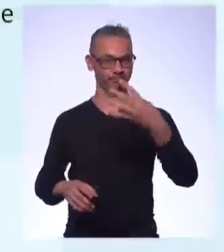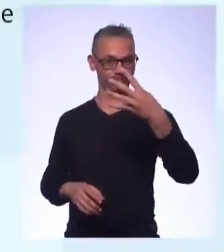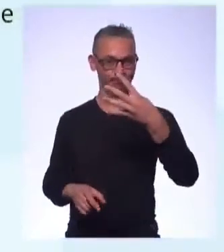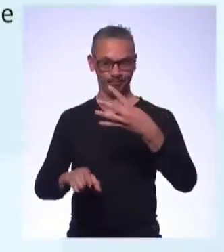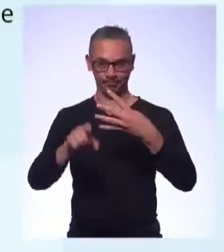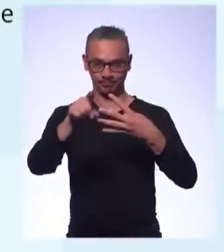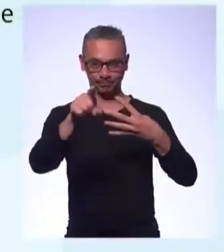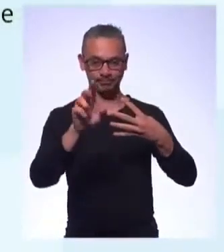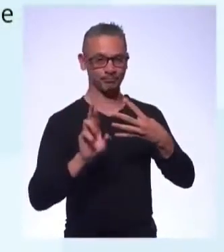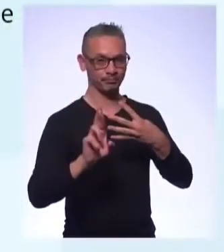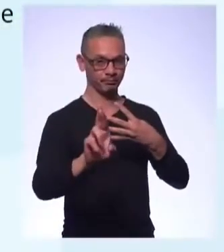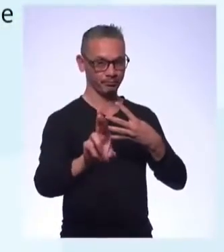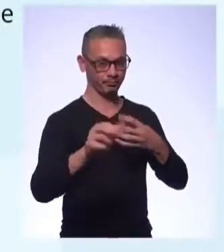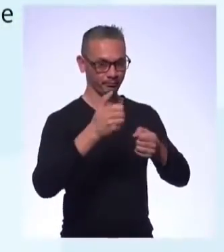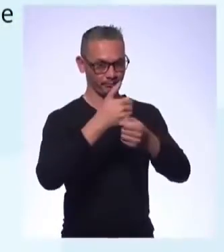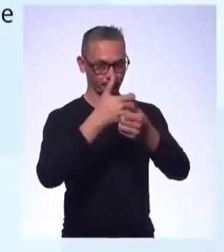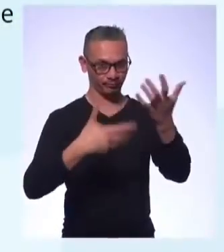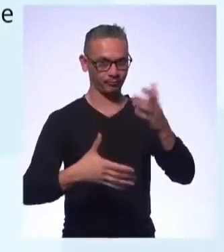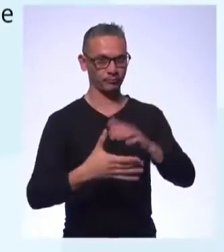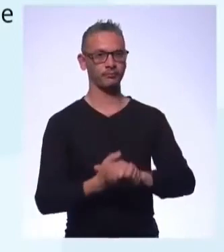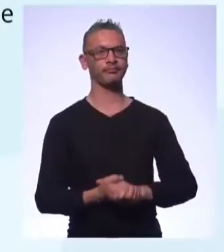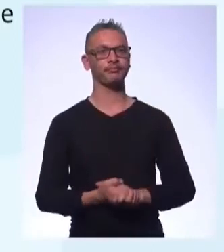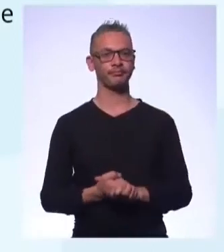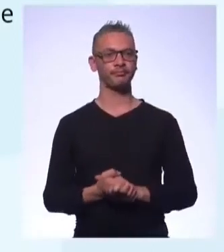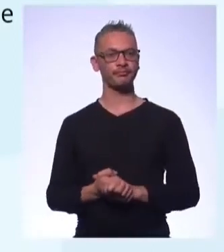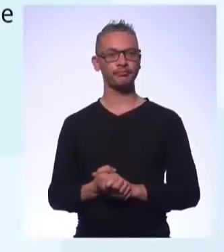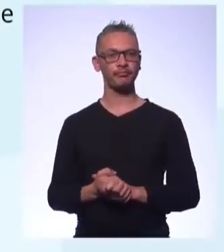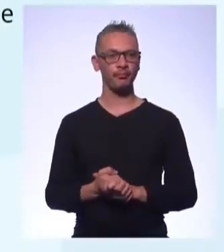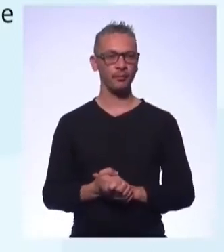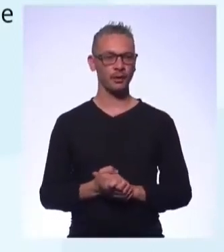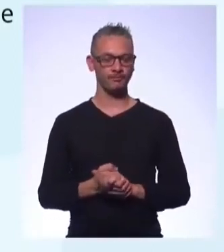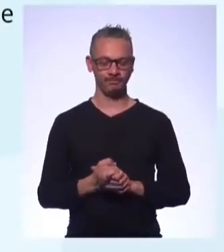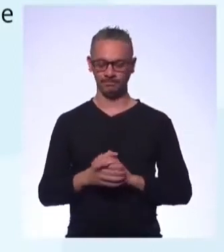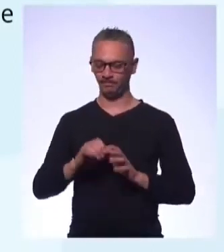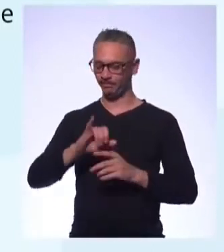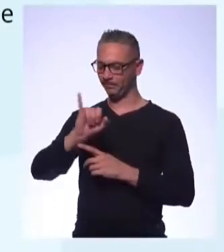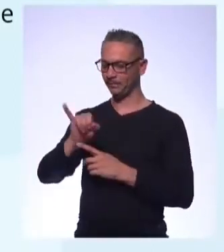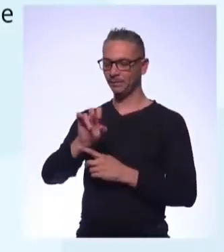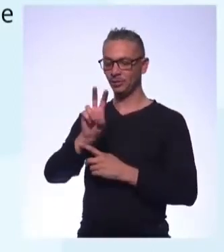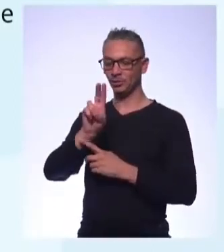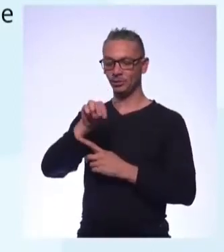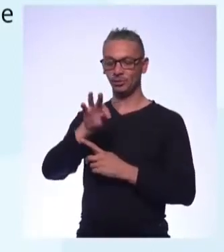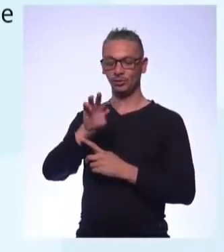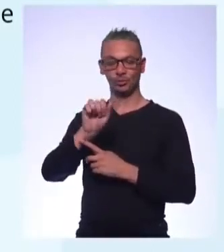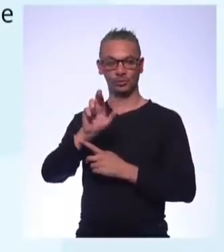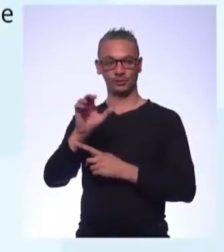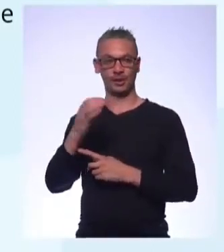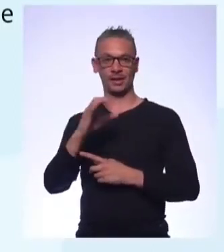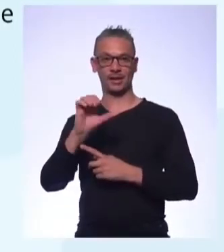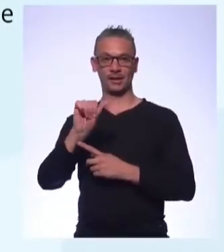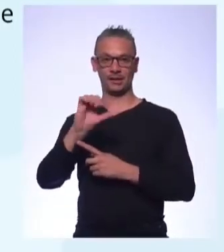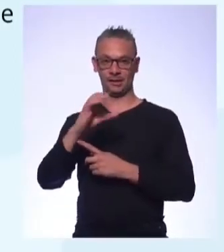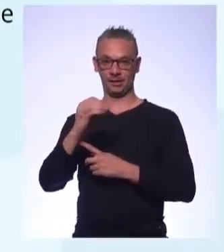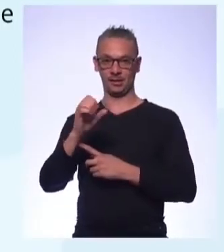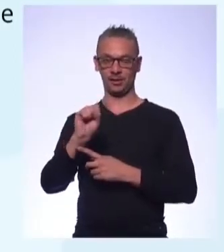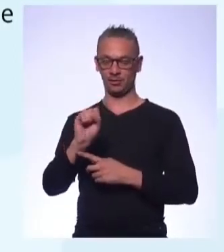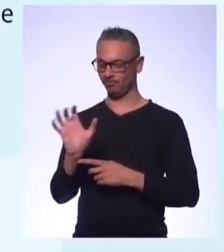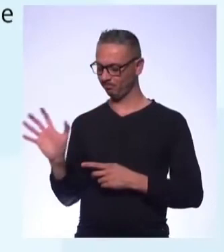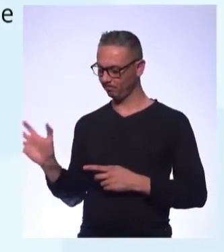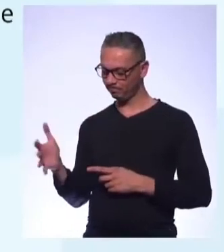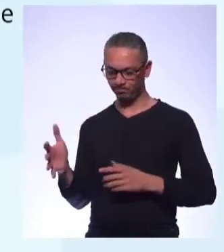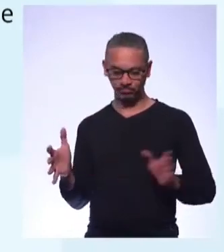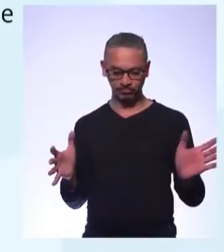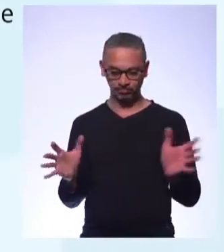tentar responder aí no chat, ó. Para juntar os cacos, o eu lírico, que a gente já explicou o que é, ele propõe